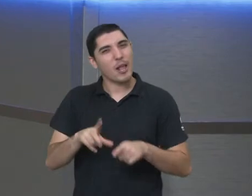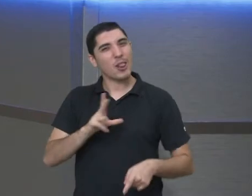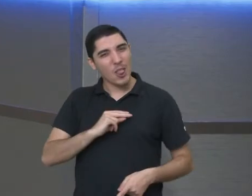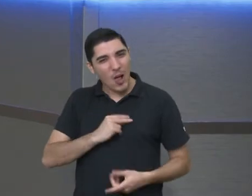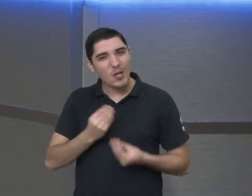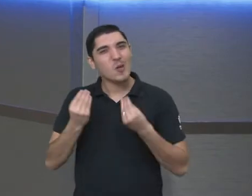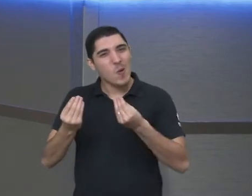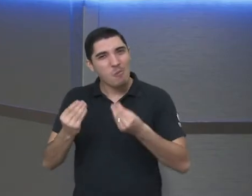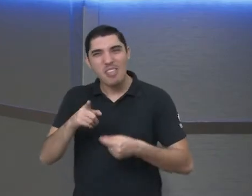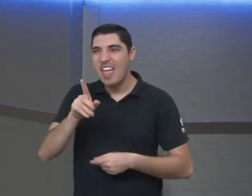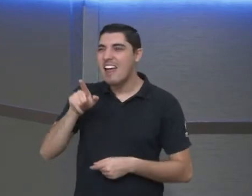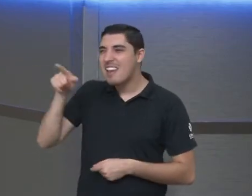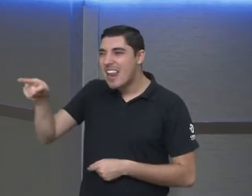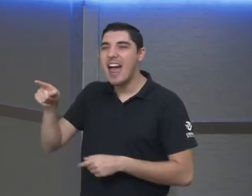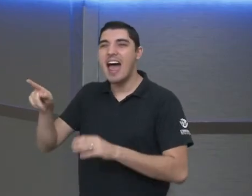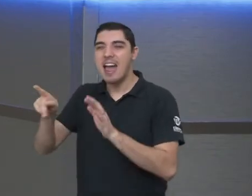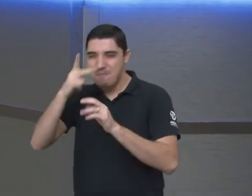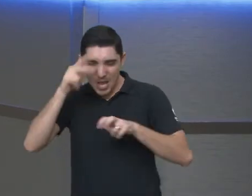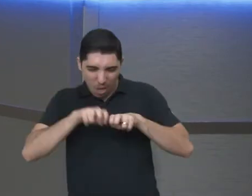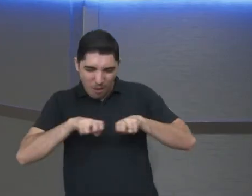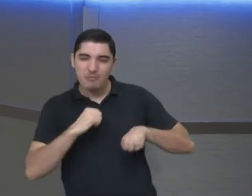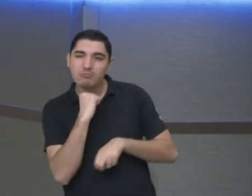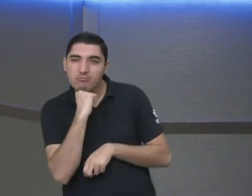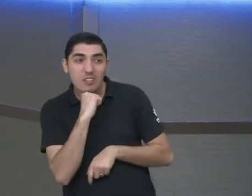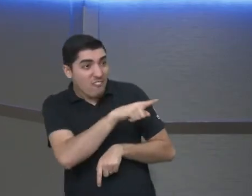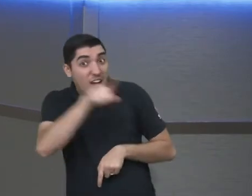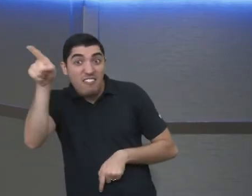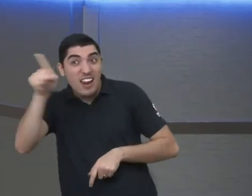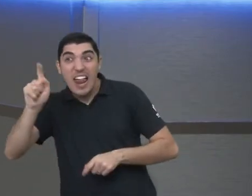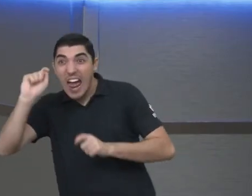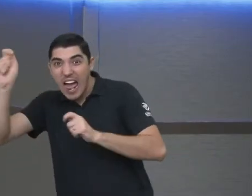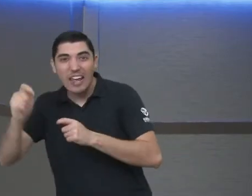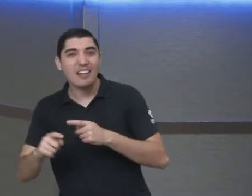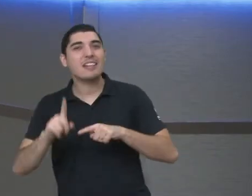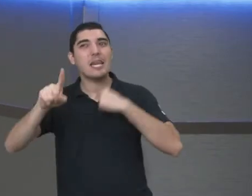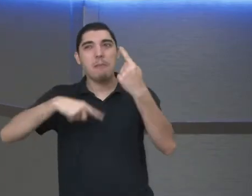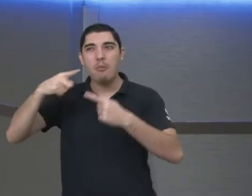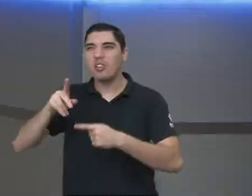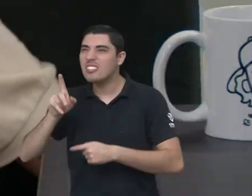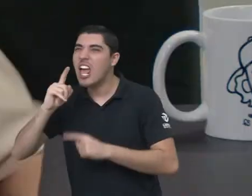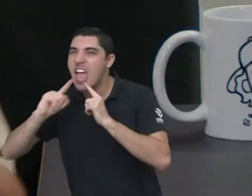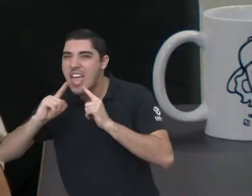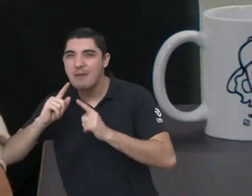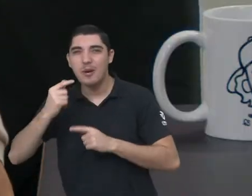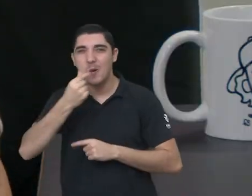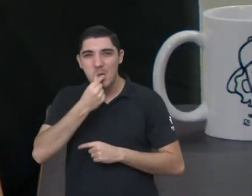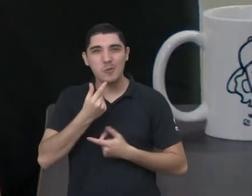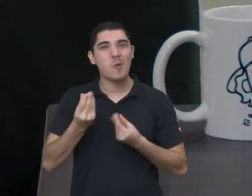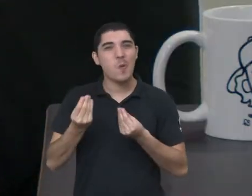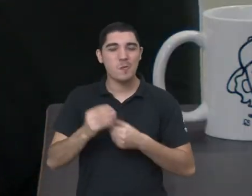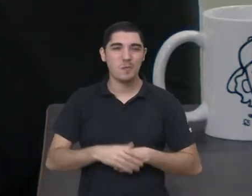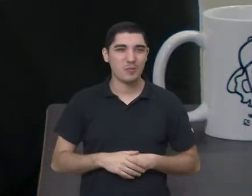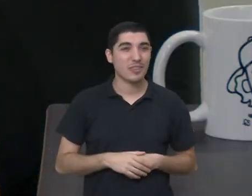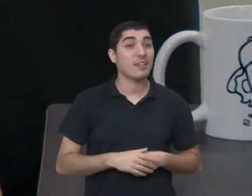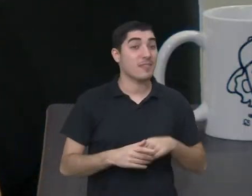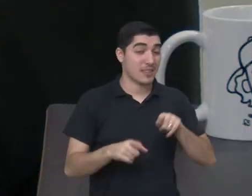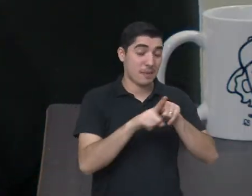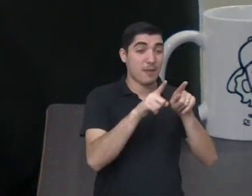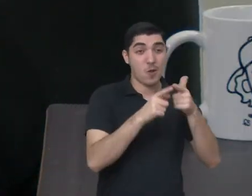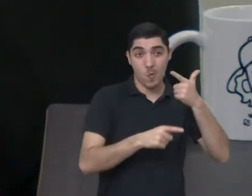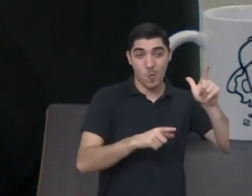do gramado, a gente dá no jeito de atender ele. Pô, brinca. Aí o técnico dava, olha, fala para o fulano de tal, atacar mais pela esquerda, dava alguma instrução